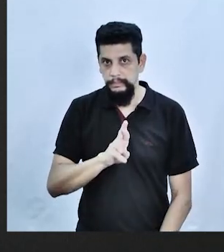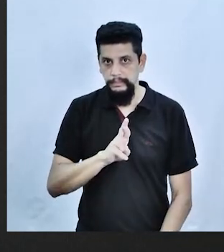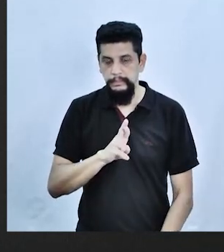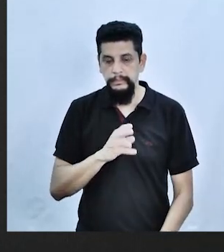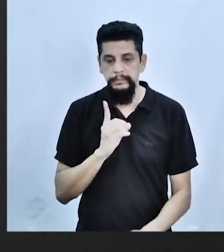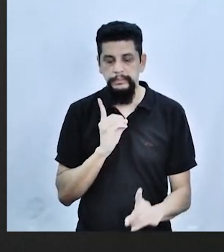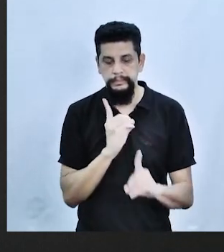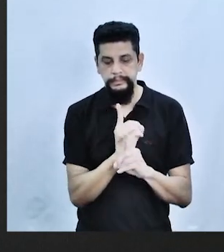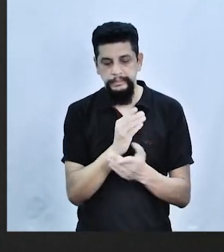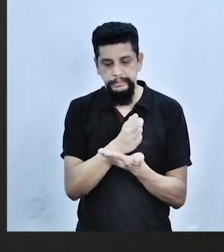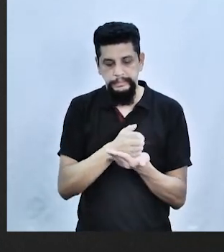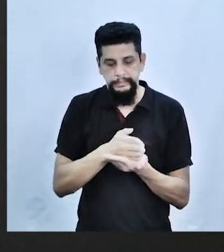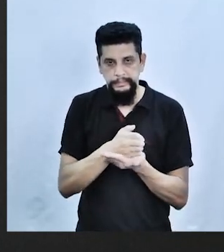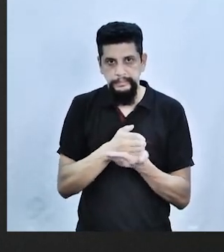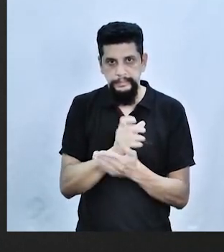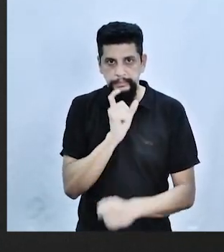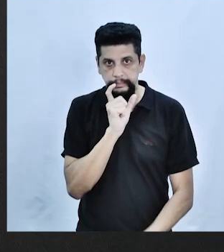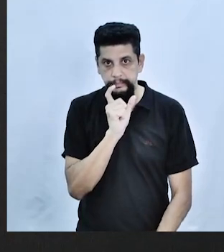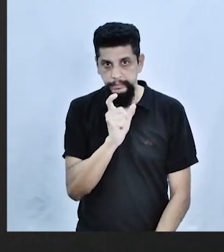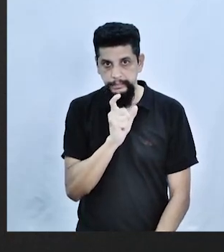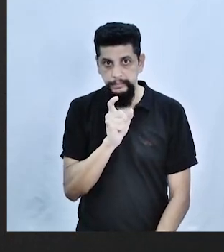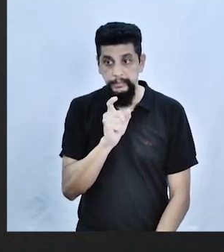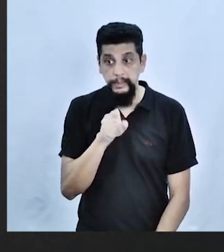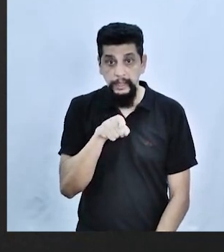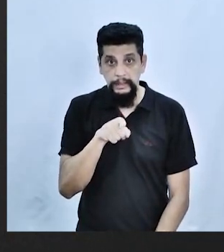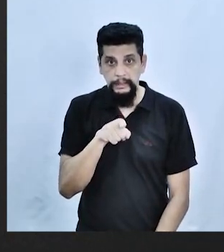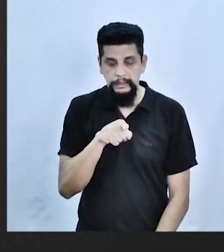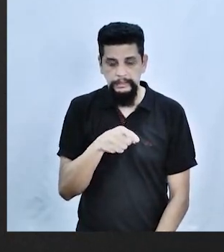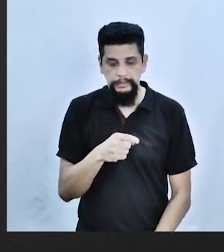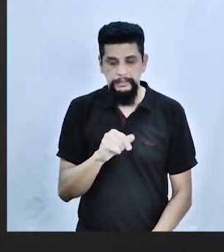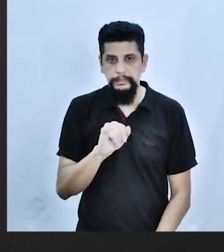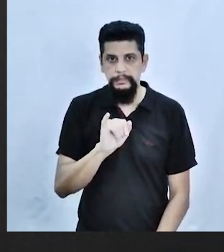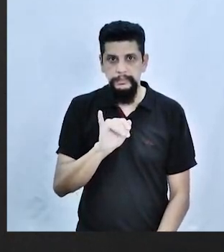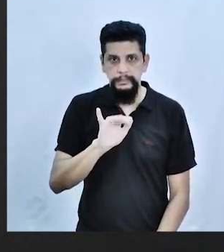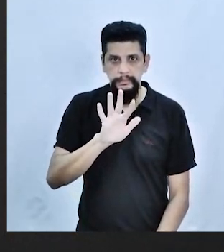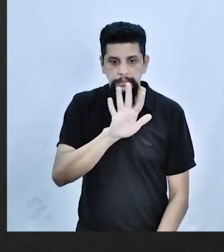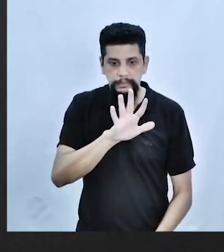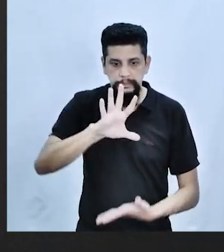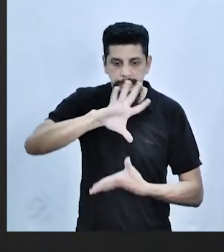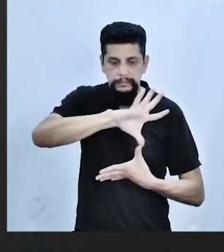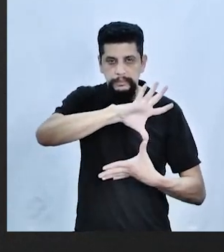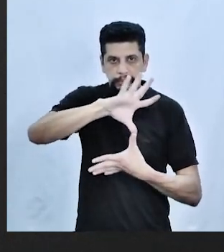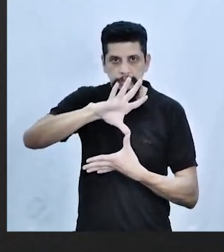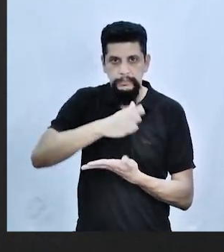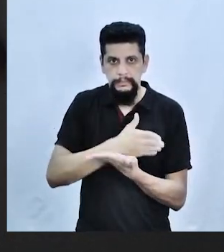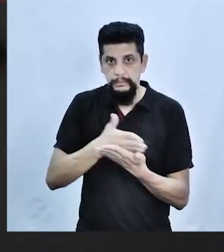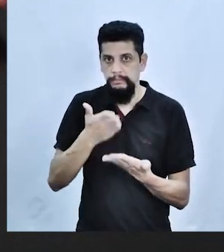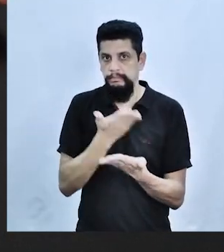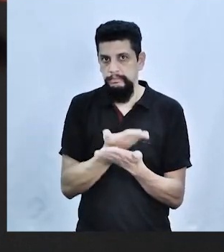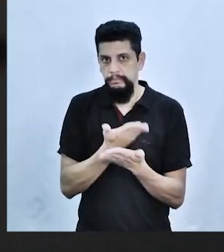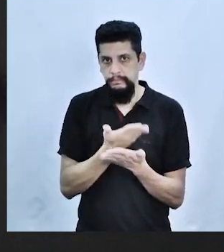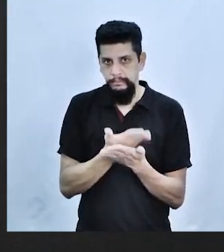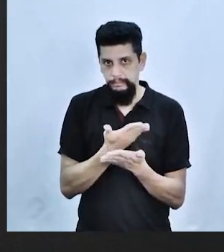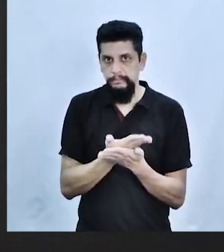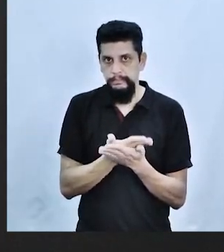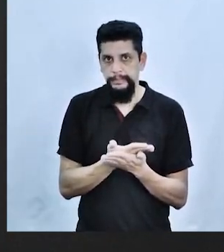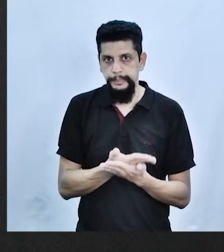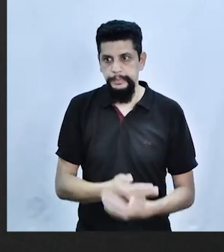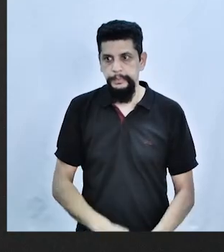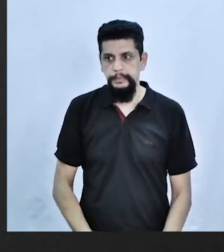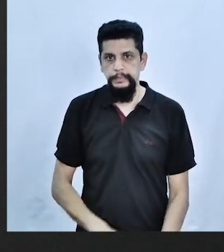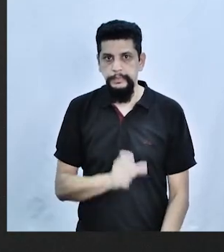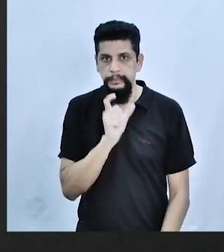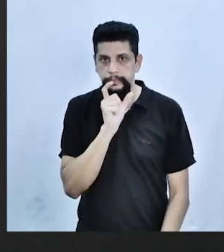vocês encontraram no meio da palavra. E este é o mapa que estava lá no início da nossa aula, tá? Uhum. O